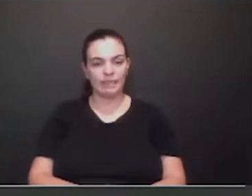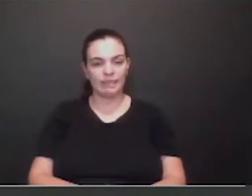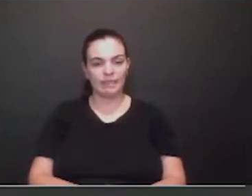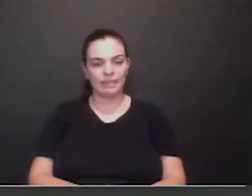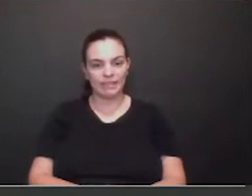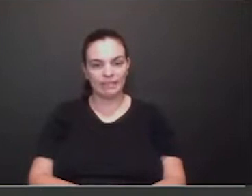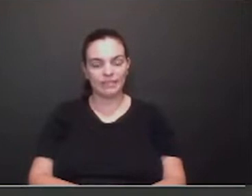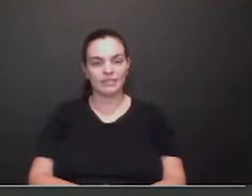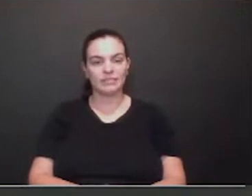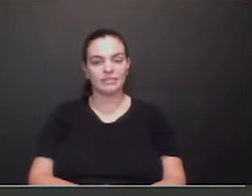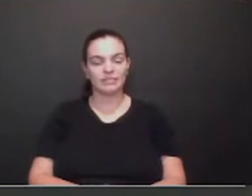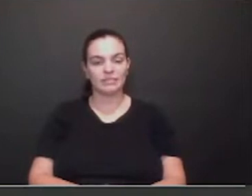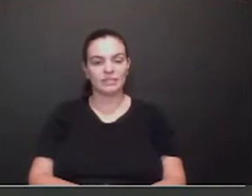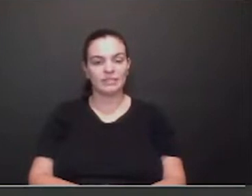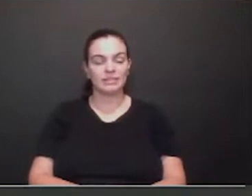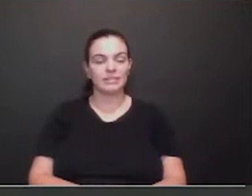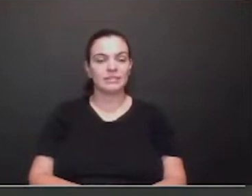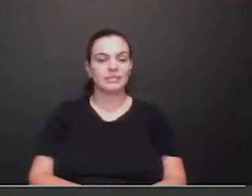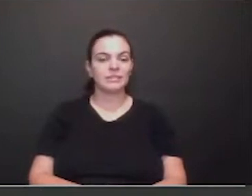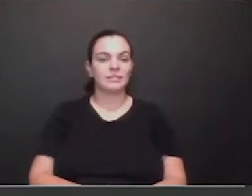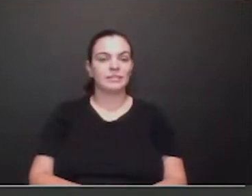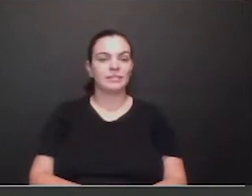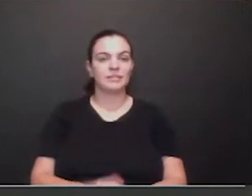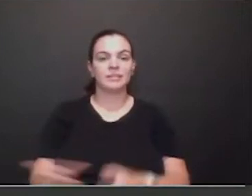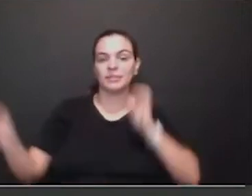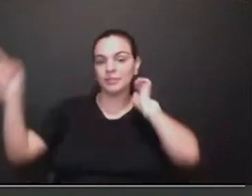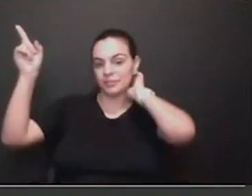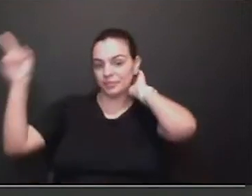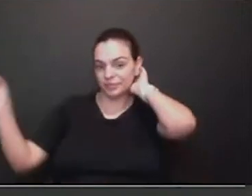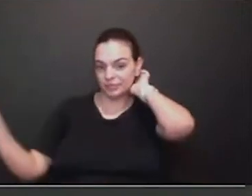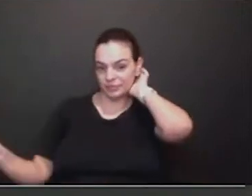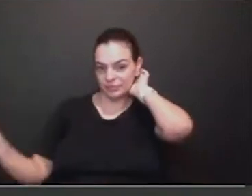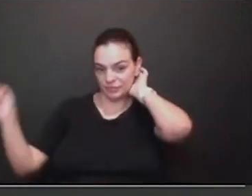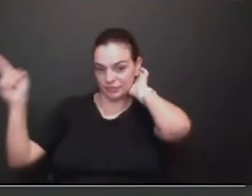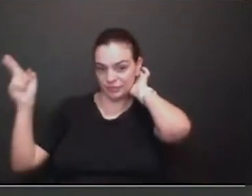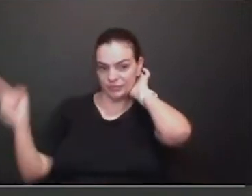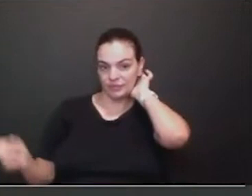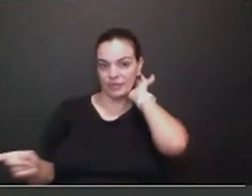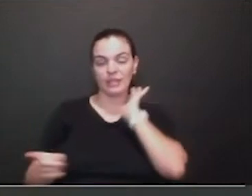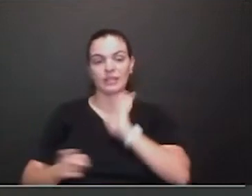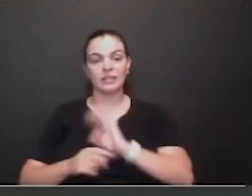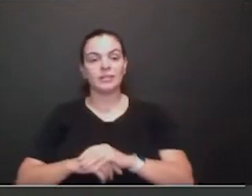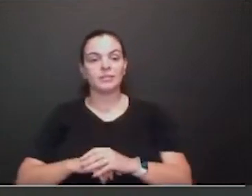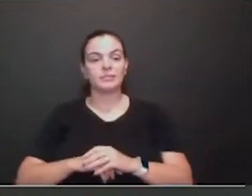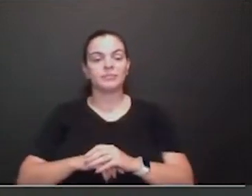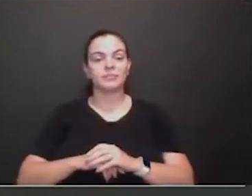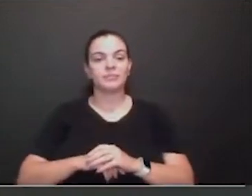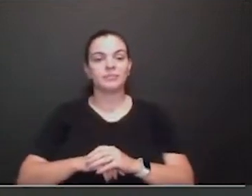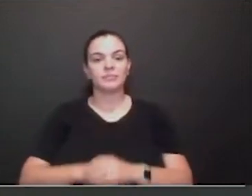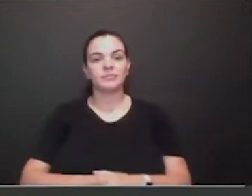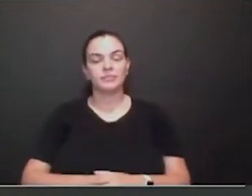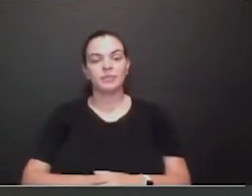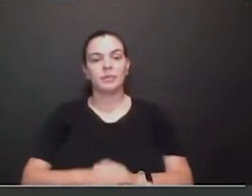ano, já estamos com 90%. Ampliar em 5% ao ano a pactuação do plano de acompanhamento familiar, são as